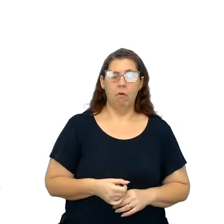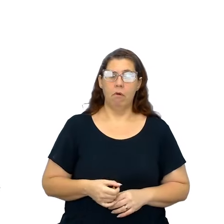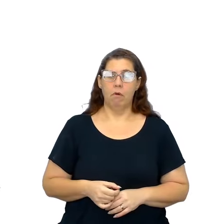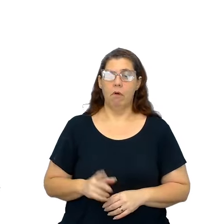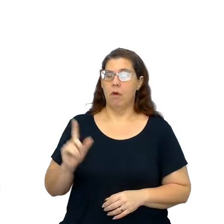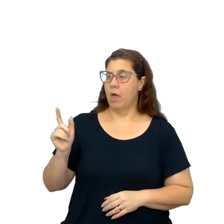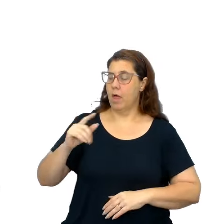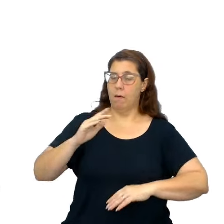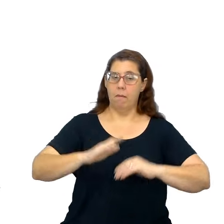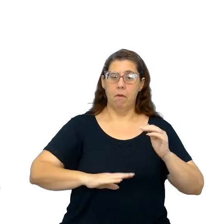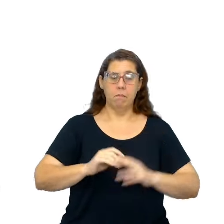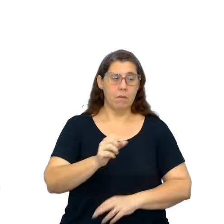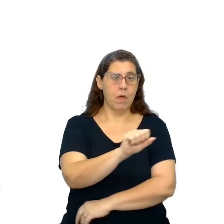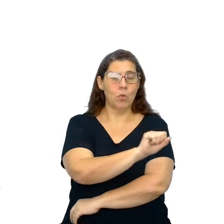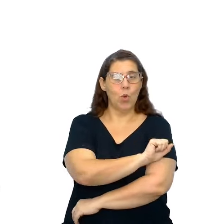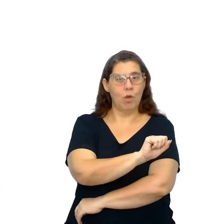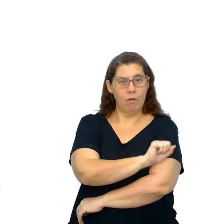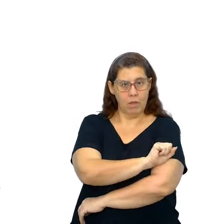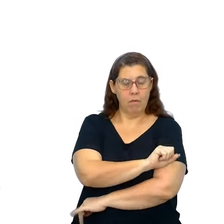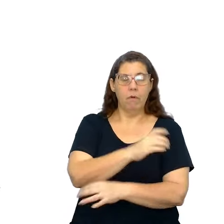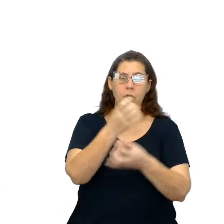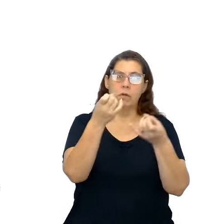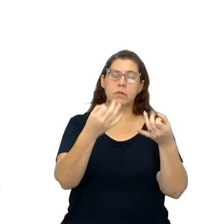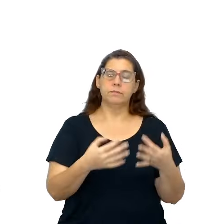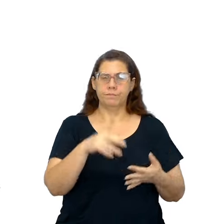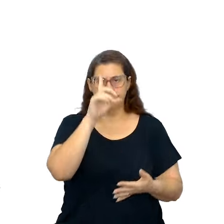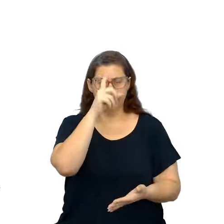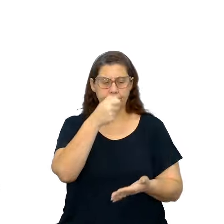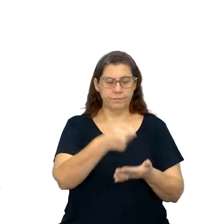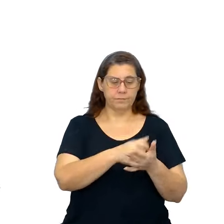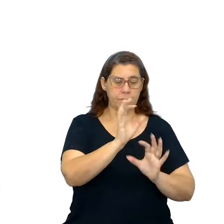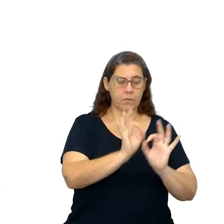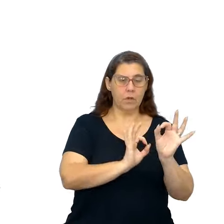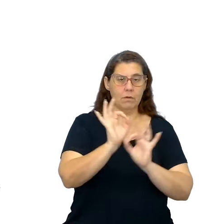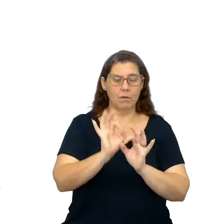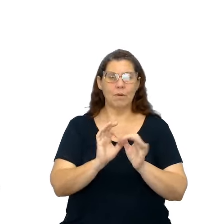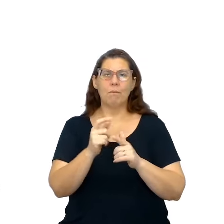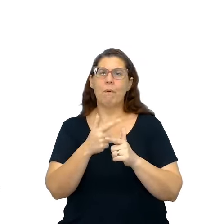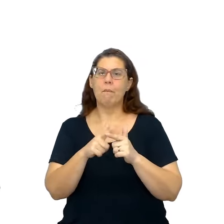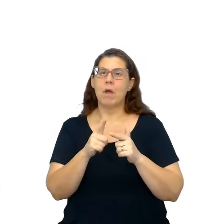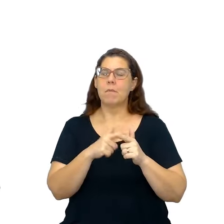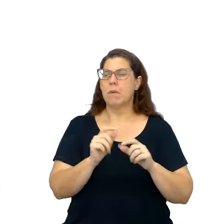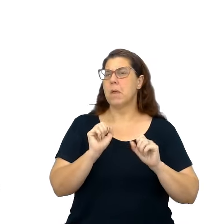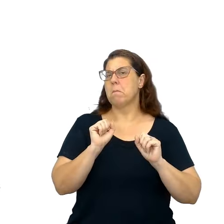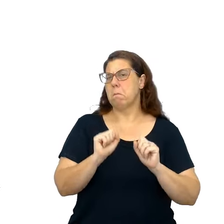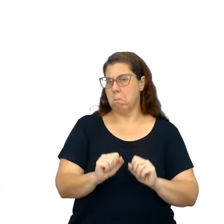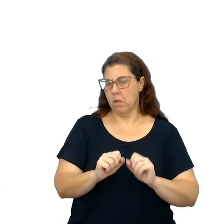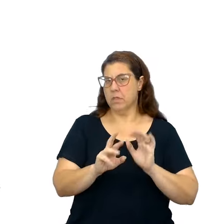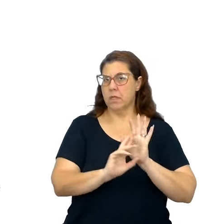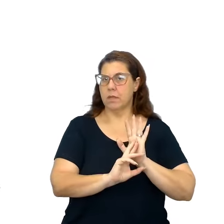é uma habilidade lá do 8º ano, que fala sobre resolver e elaborar situações problema que possam ser